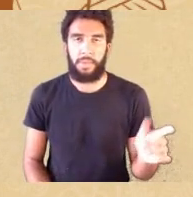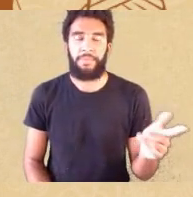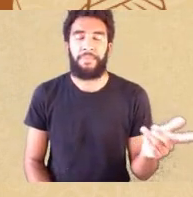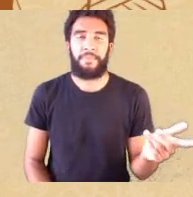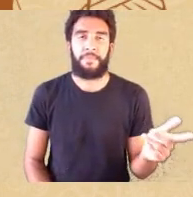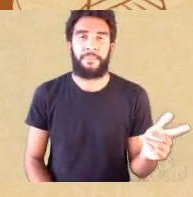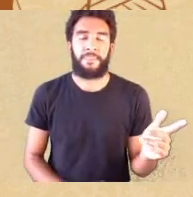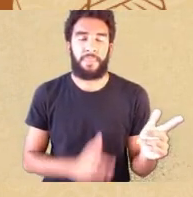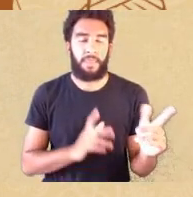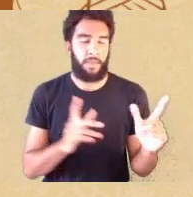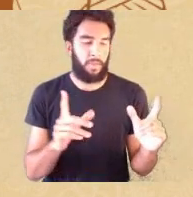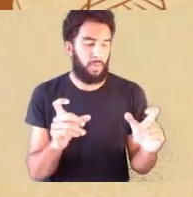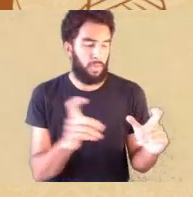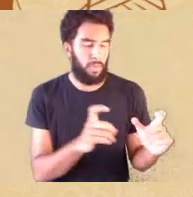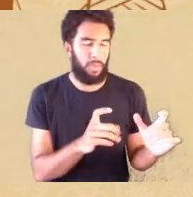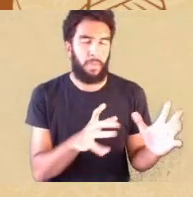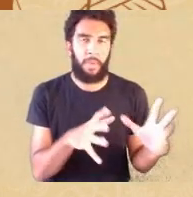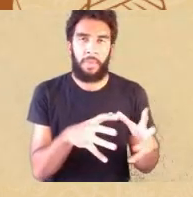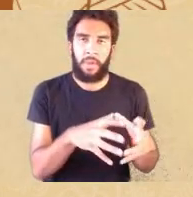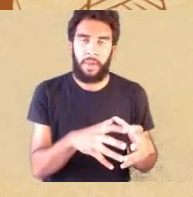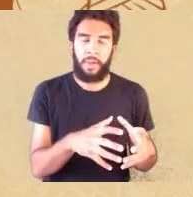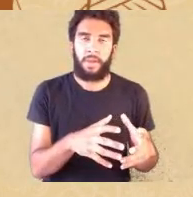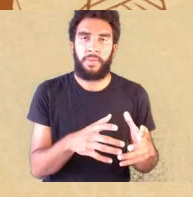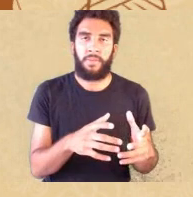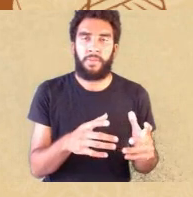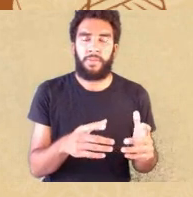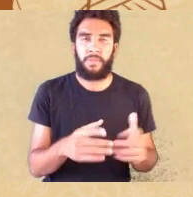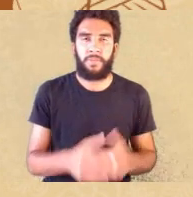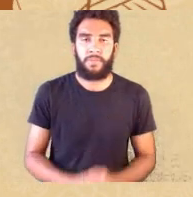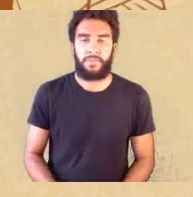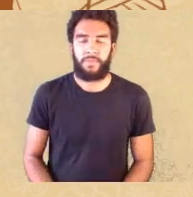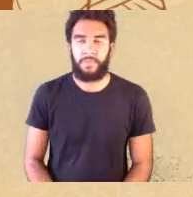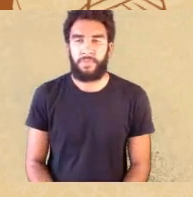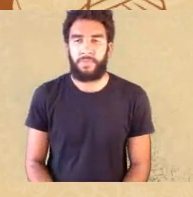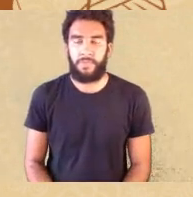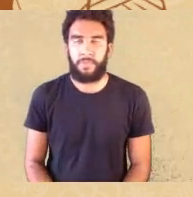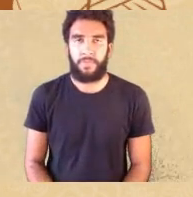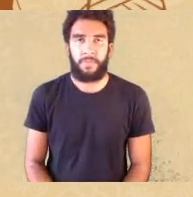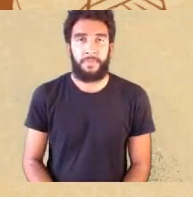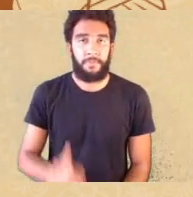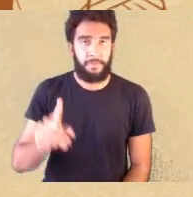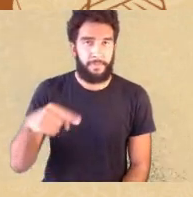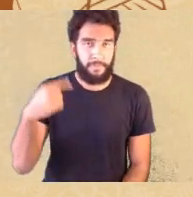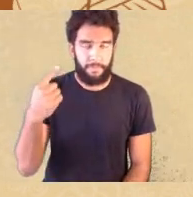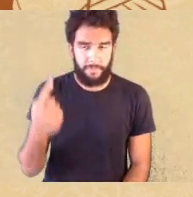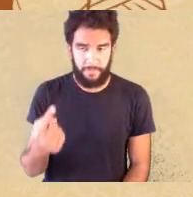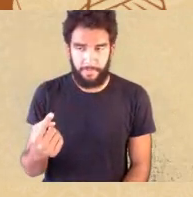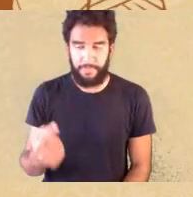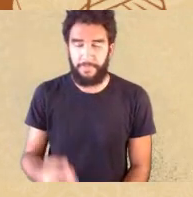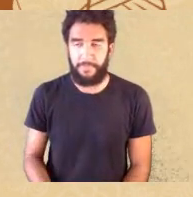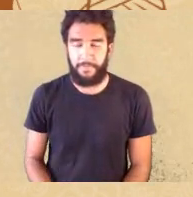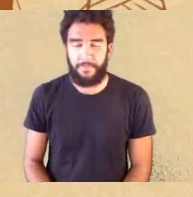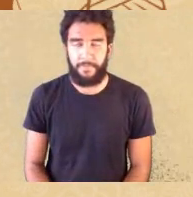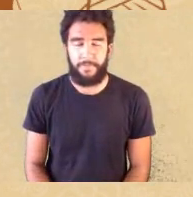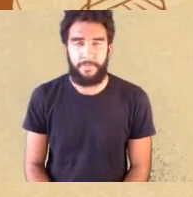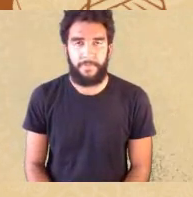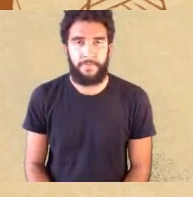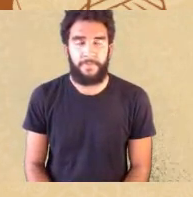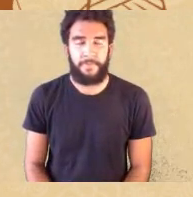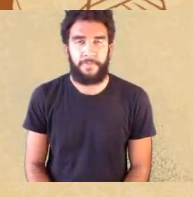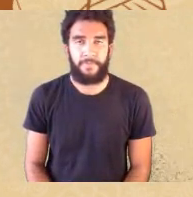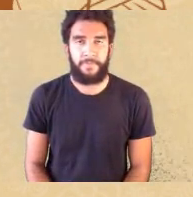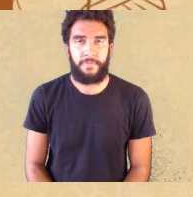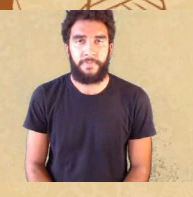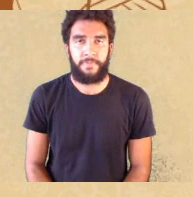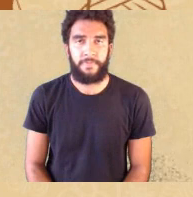lá na tabela, no gráfico geral. Depois, Brasil, de novo, aí dividido